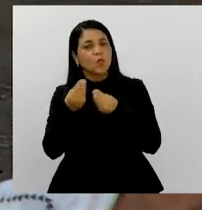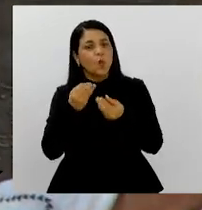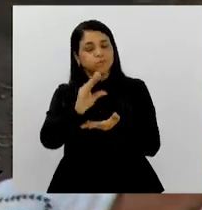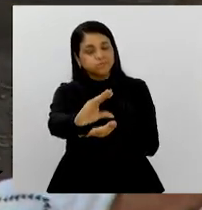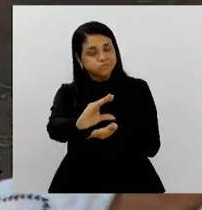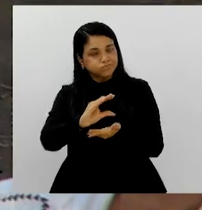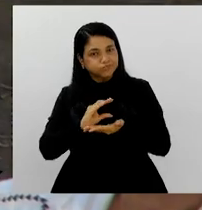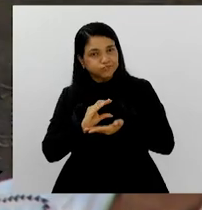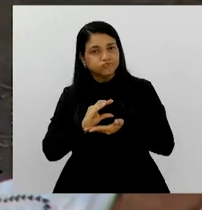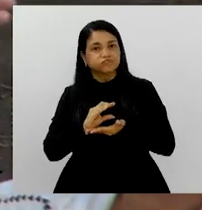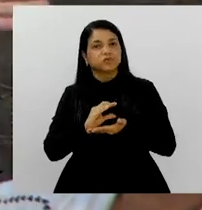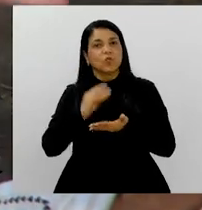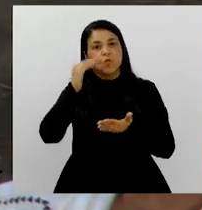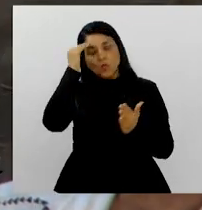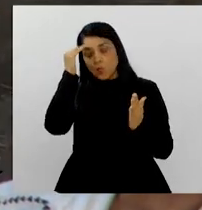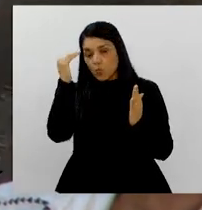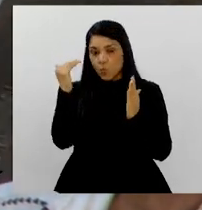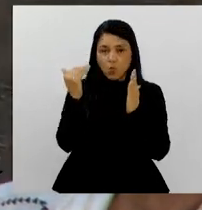recursos.